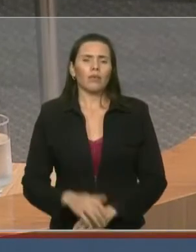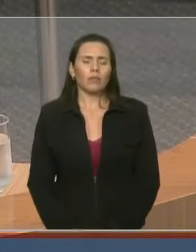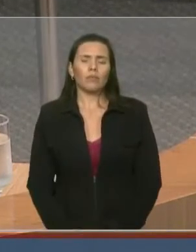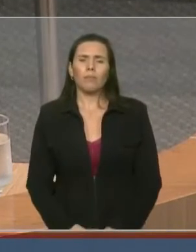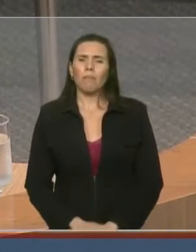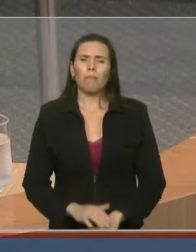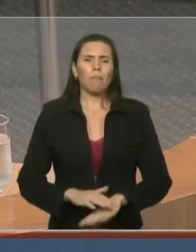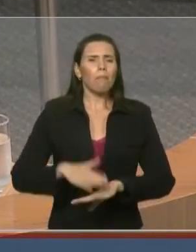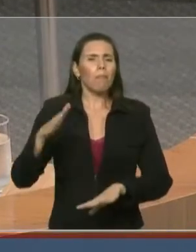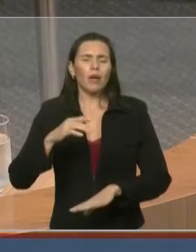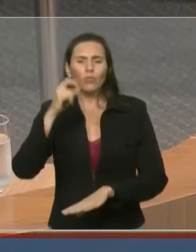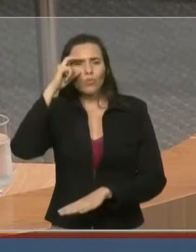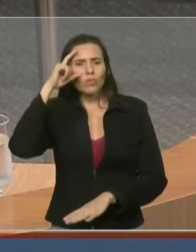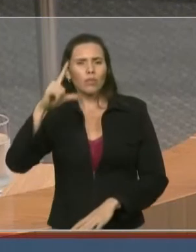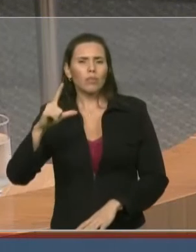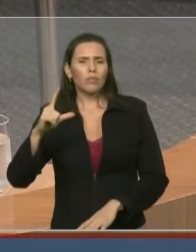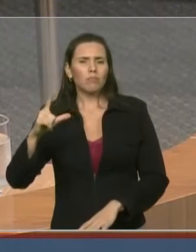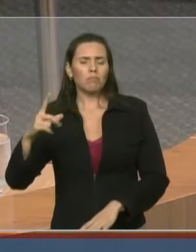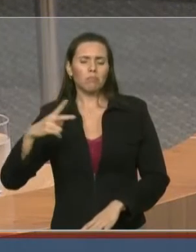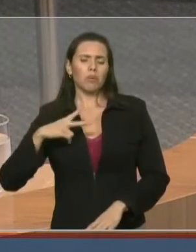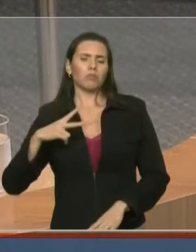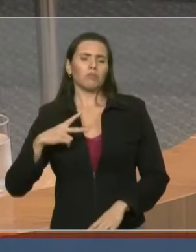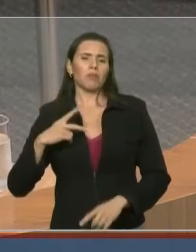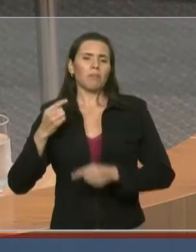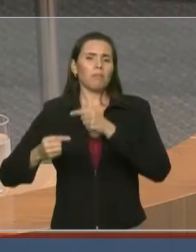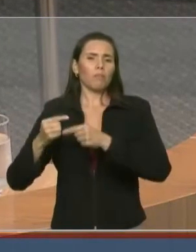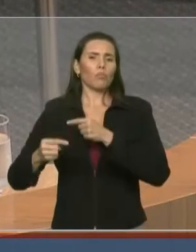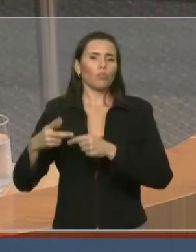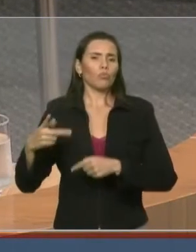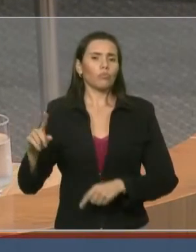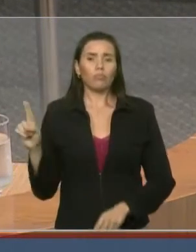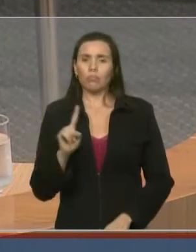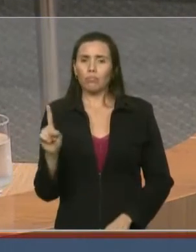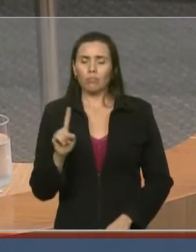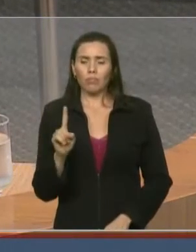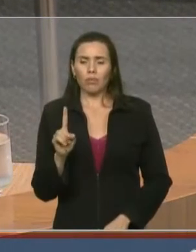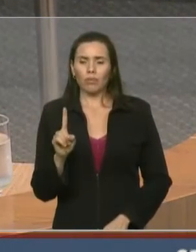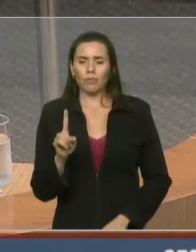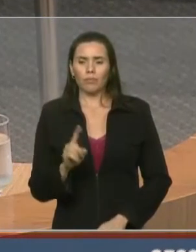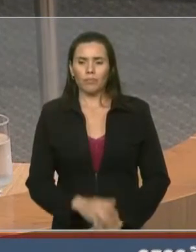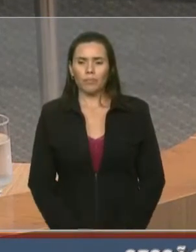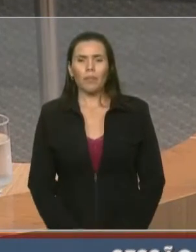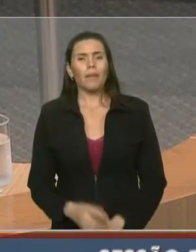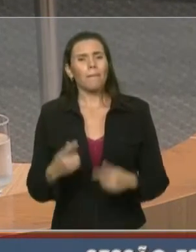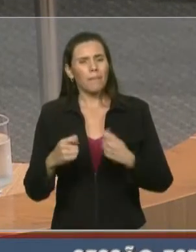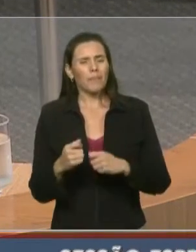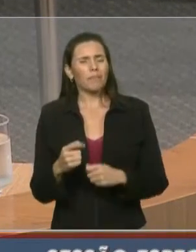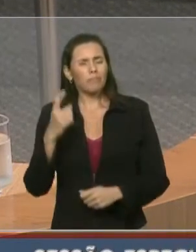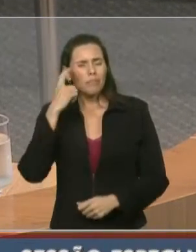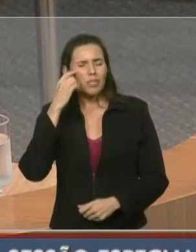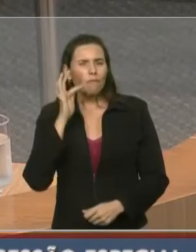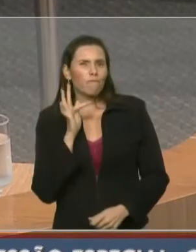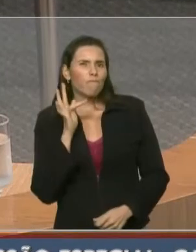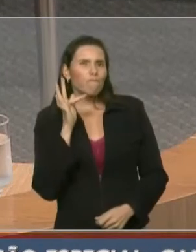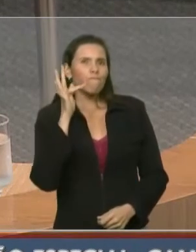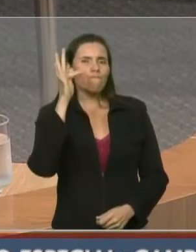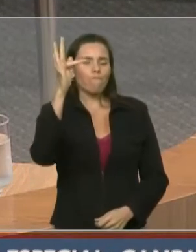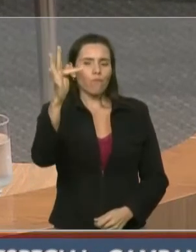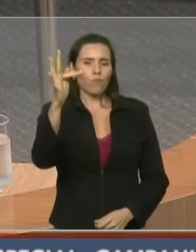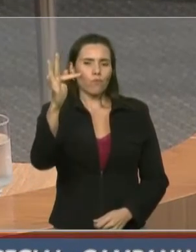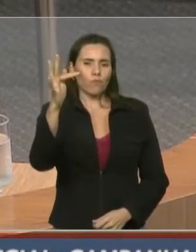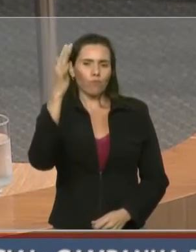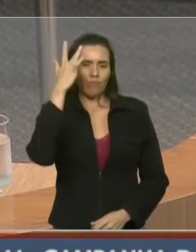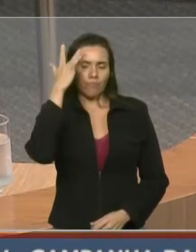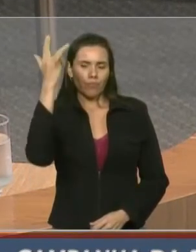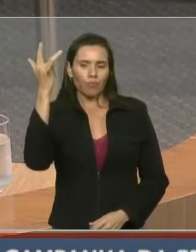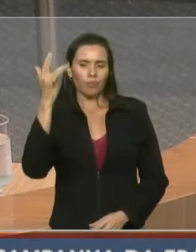imediatos, olhando exatamente para o impacto que vai ter do ponto de vista das gerações futuras. Por exemplo, todos os investimentos que